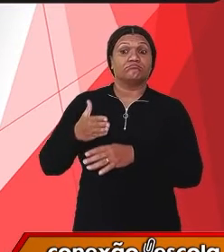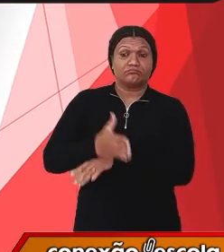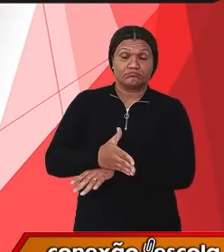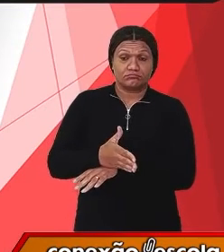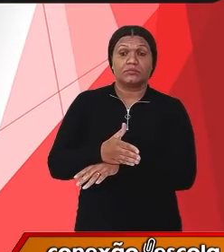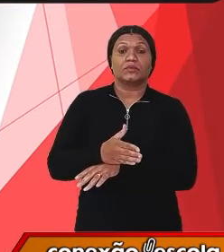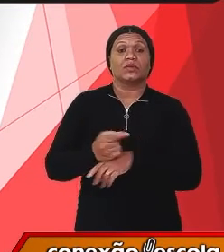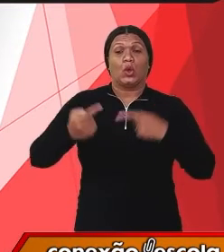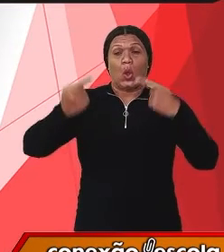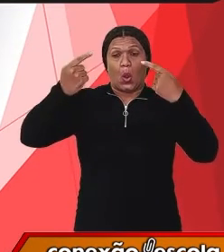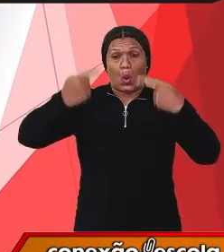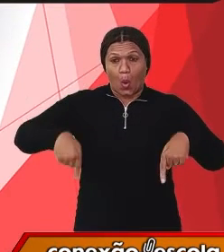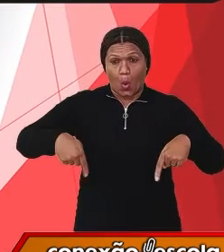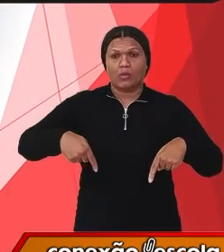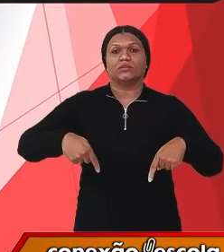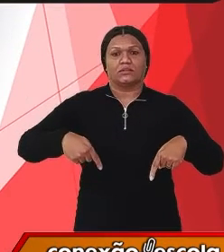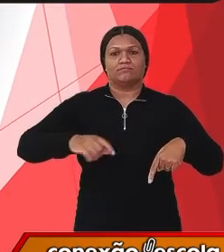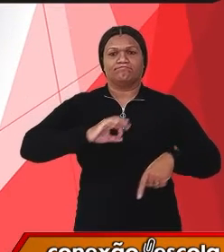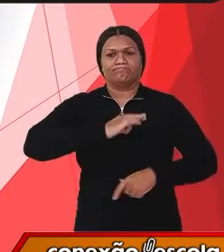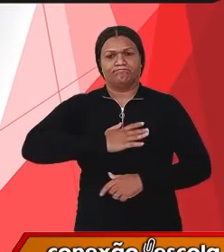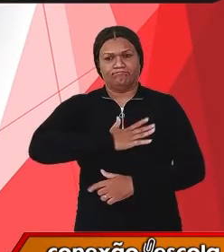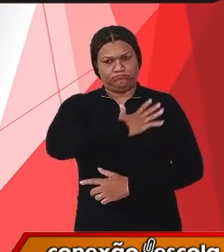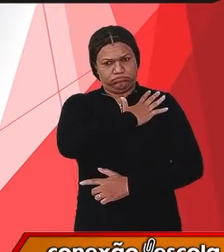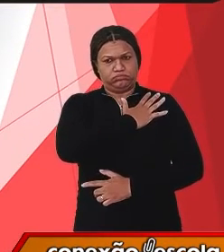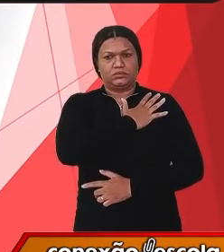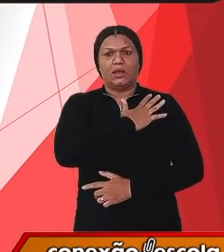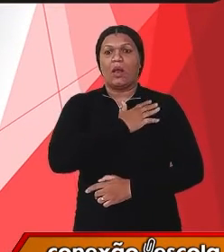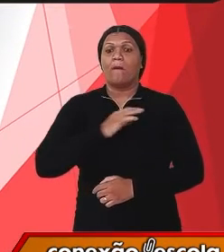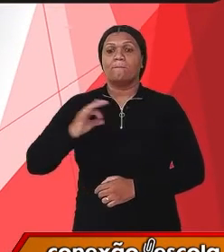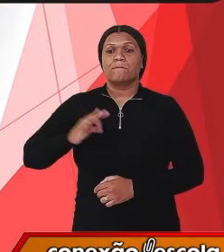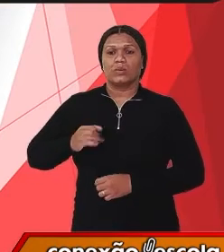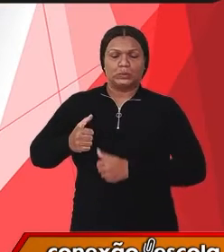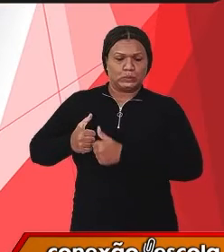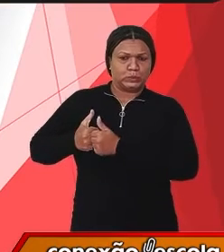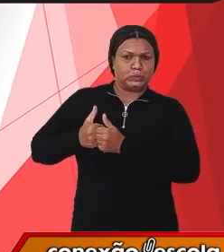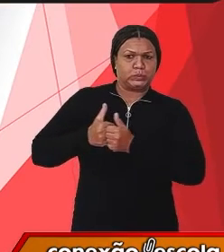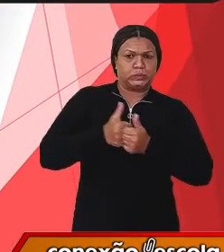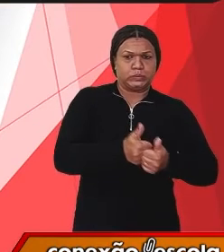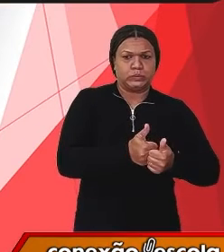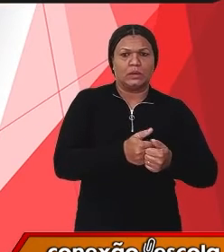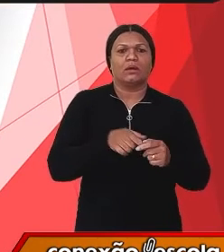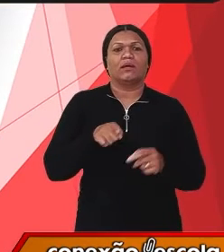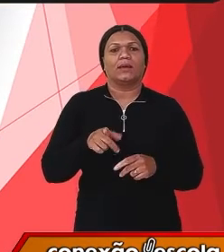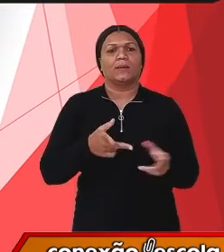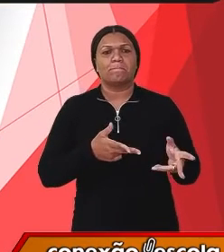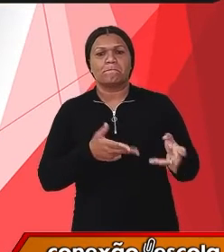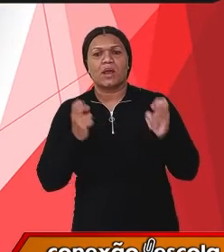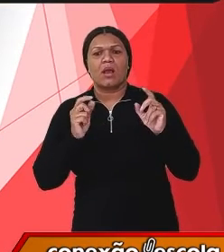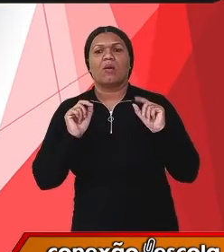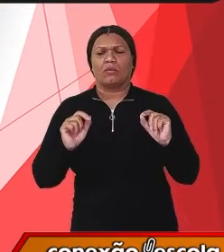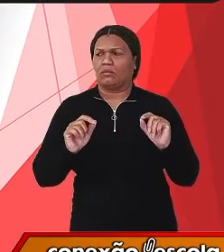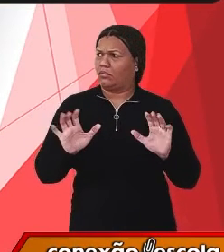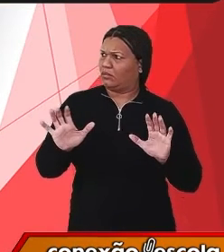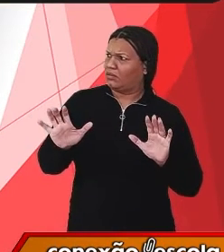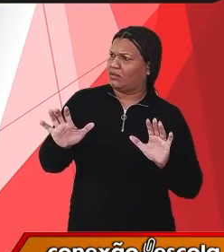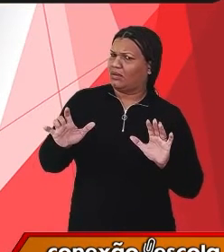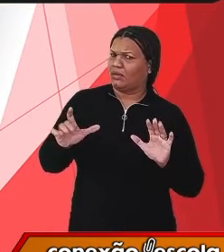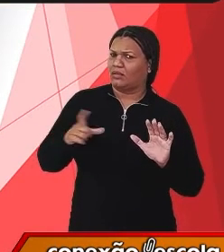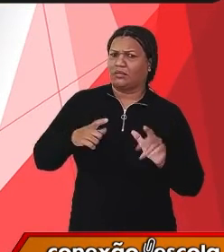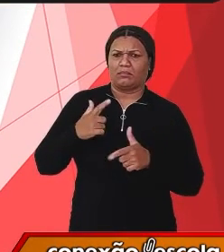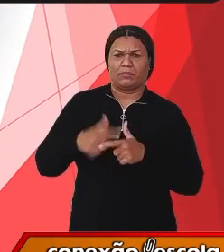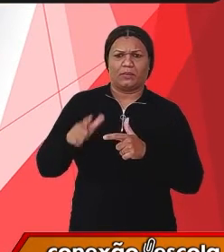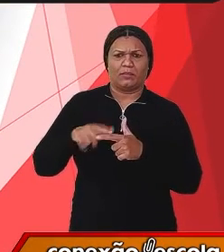a ditadura e passa a ser perseguido, ela percebe que existe algo de errado no